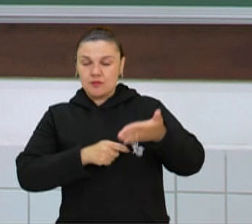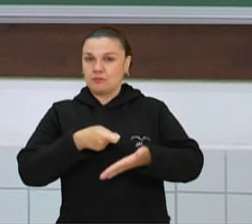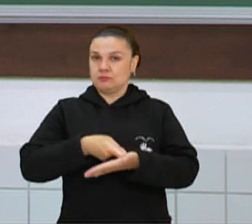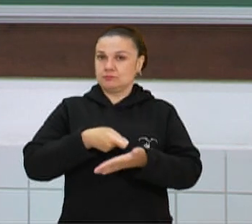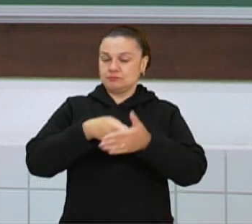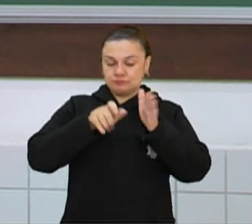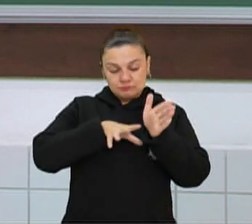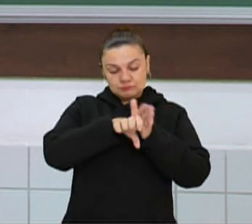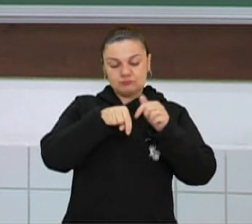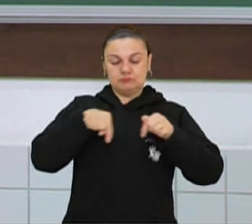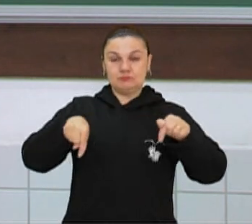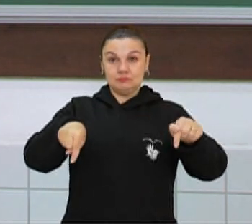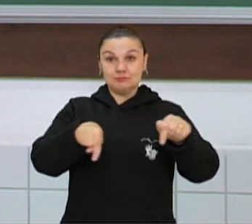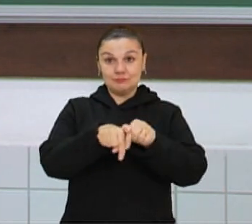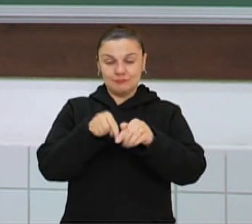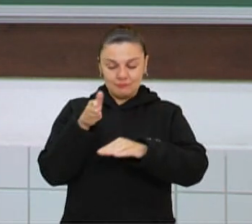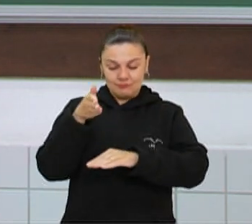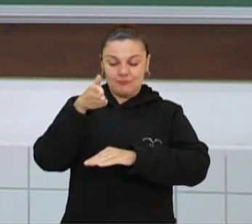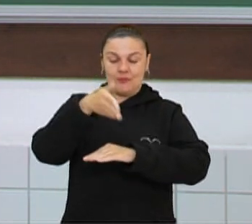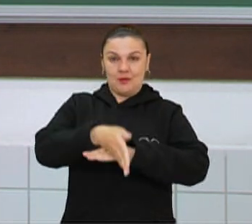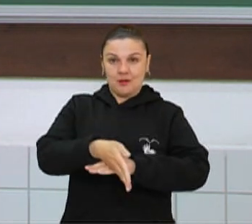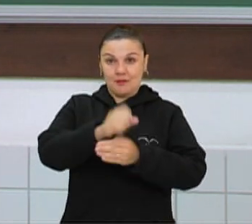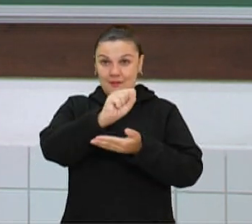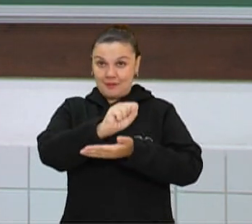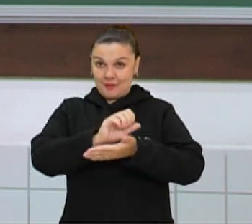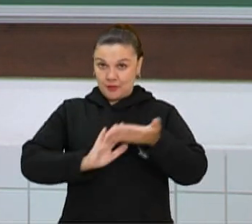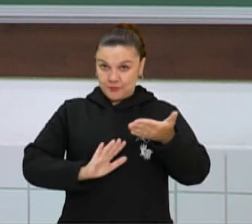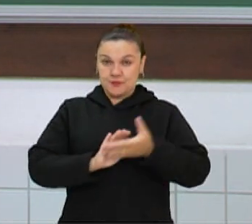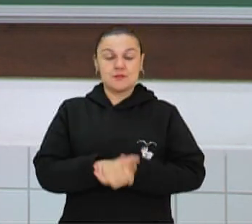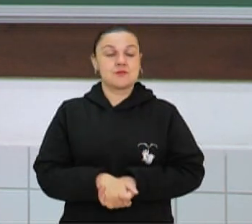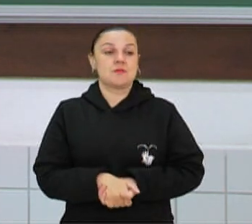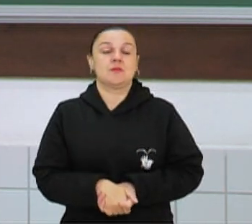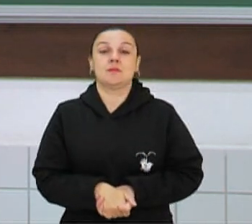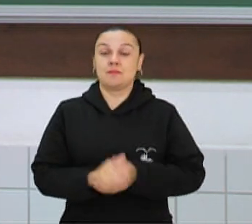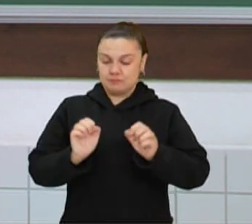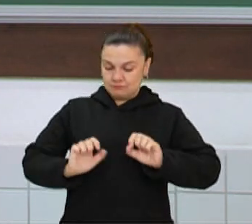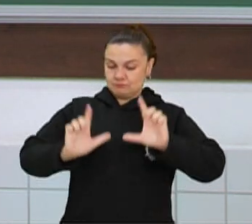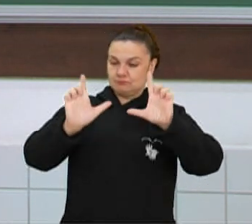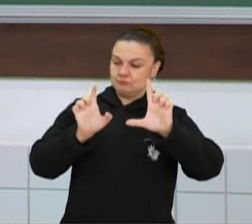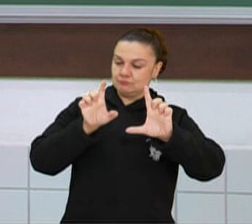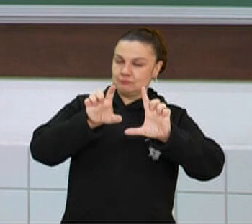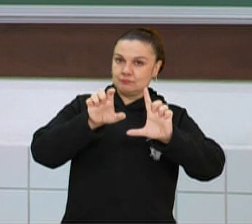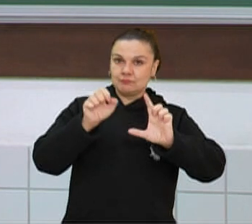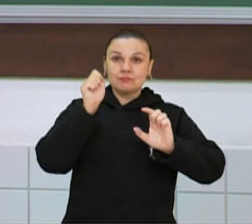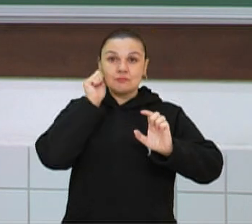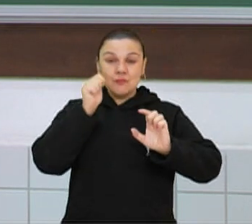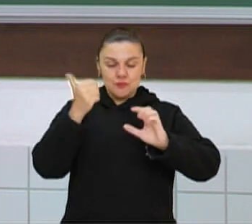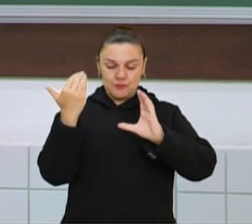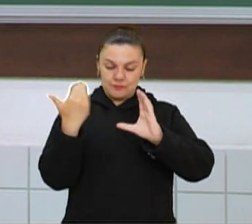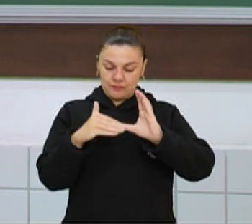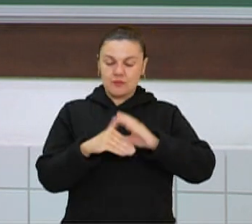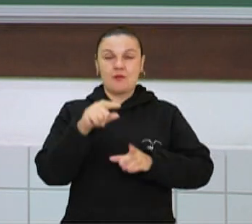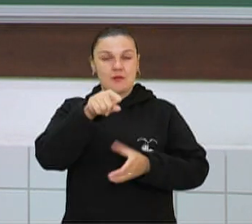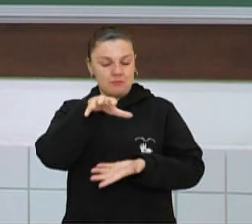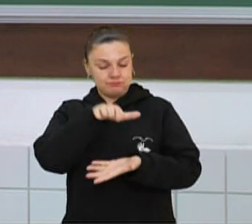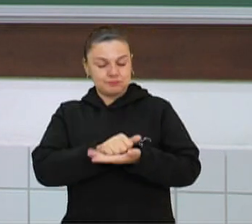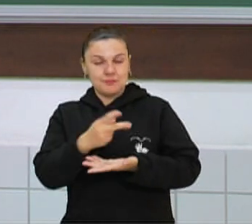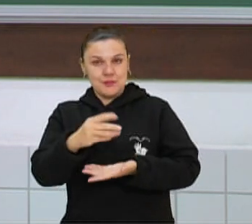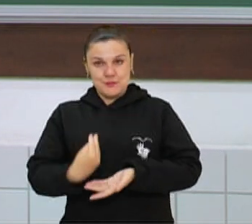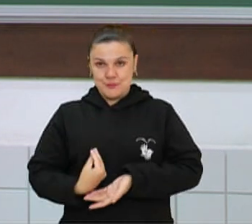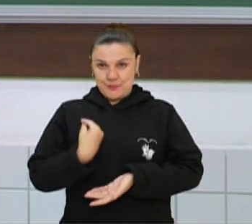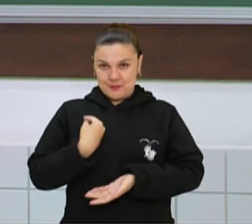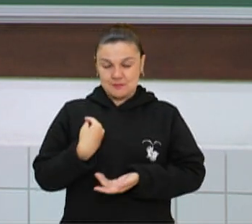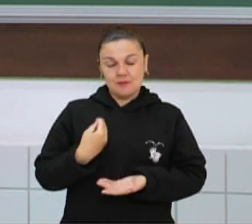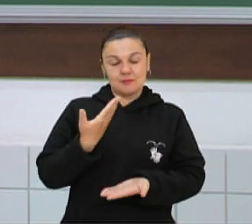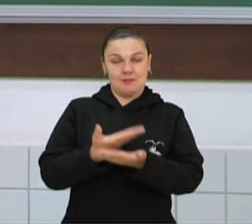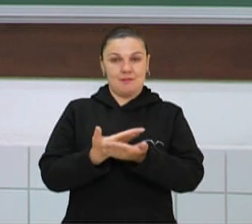obrigatórios no Classroom, acessando lá a atividade disponível no formulário, fazendo a atividade e clicando em enviar, você garante sua presença no